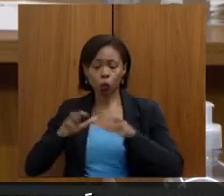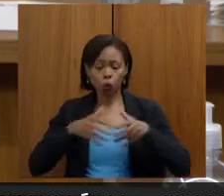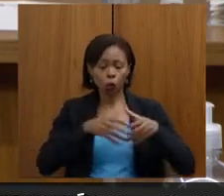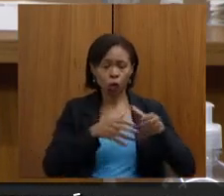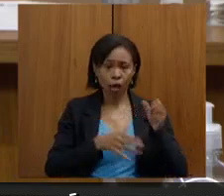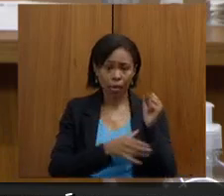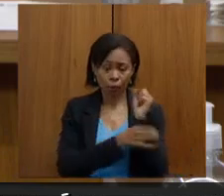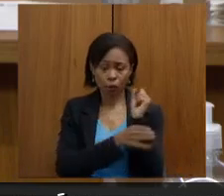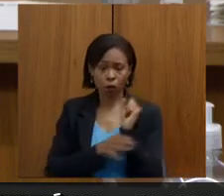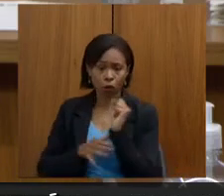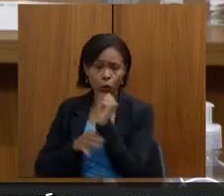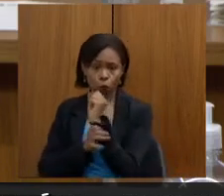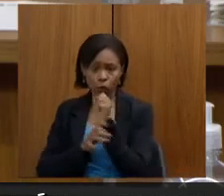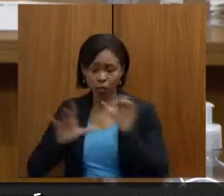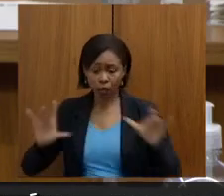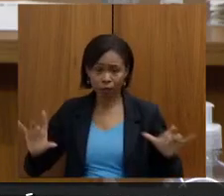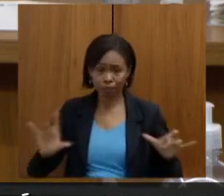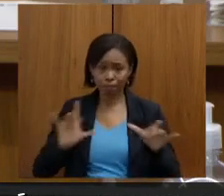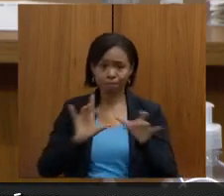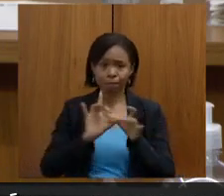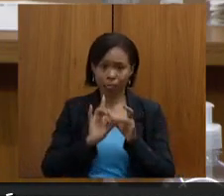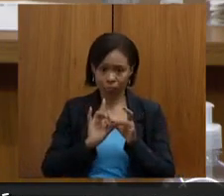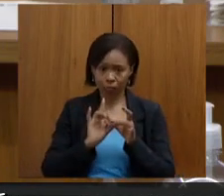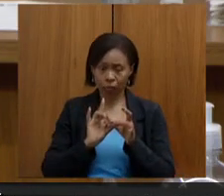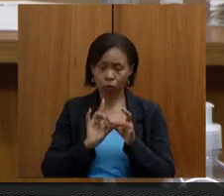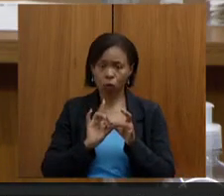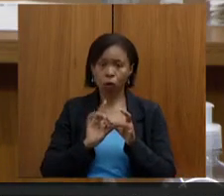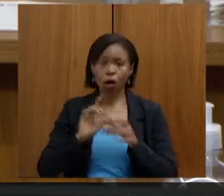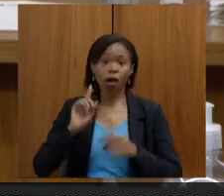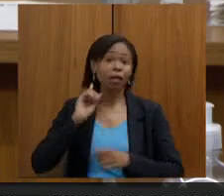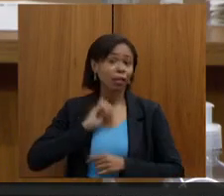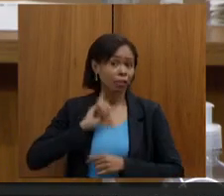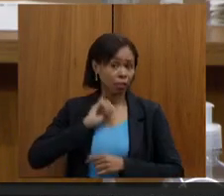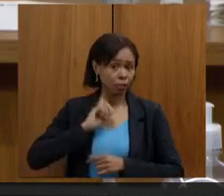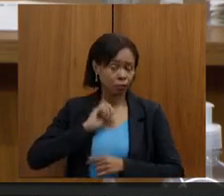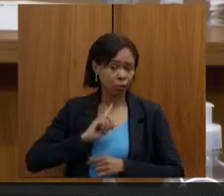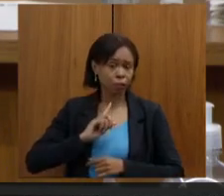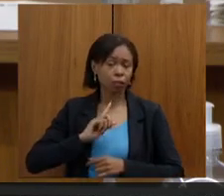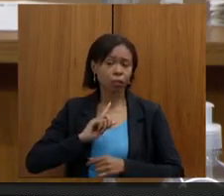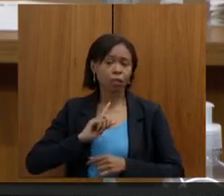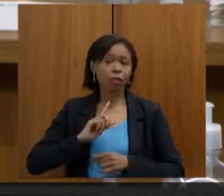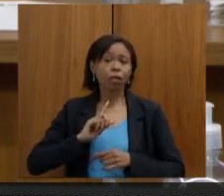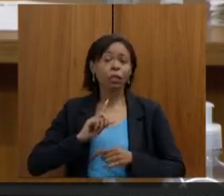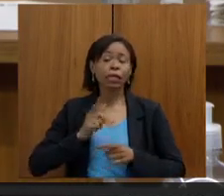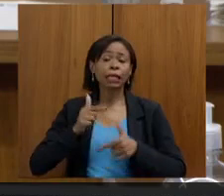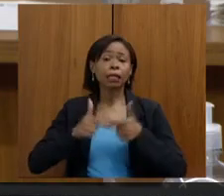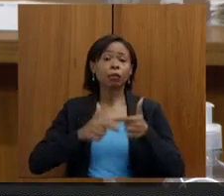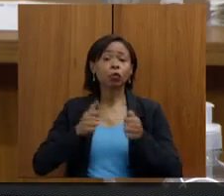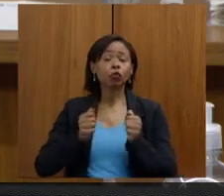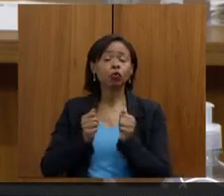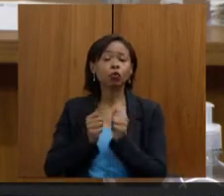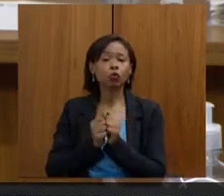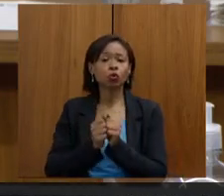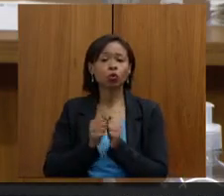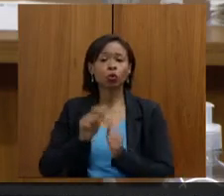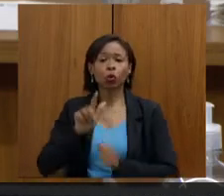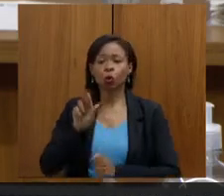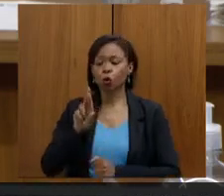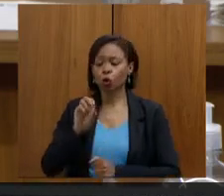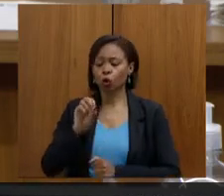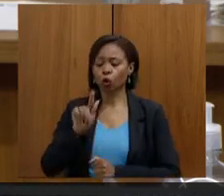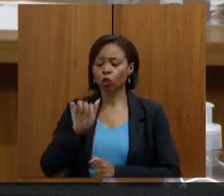pública no estado de Minas Gerais e trabalhando muito próximo ao secretário Rogério Greco